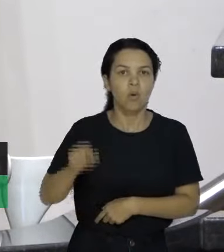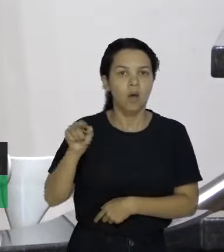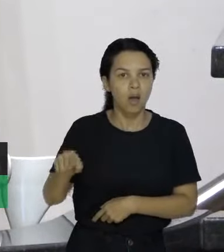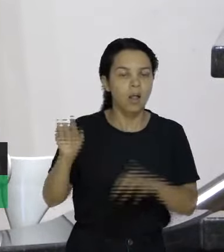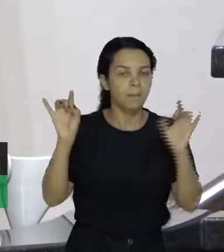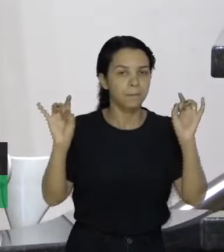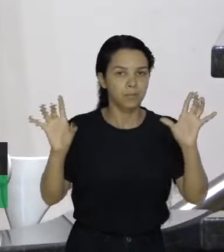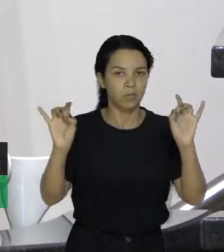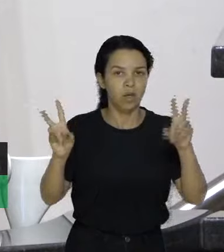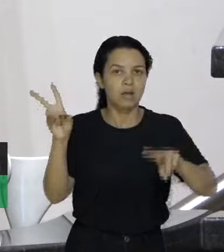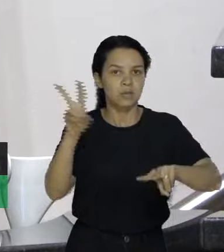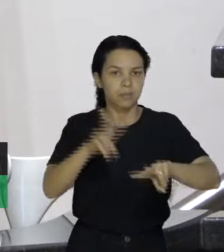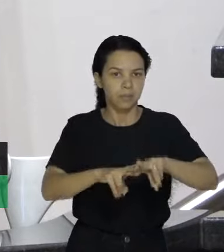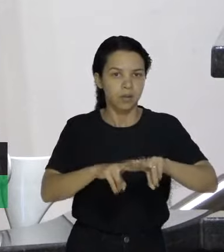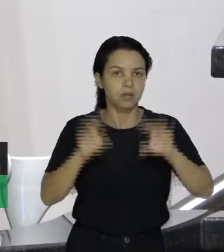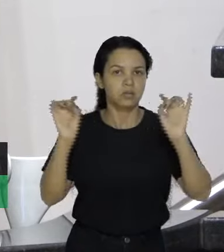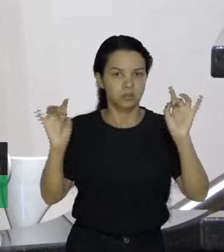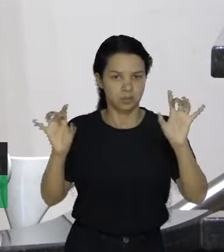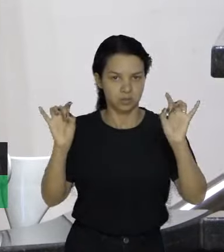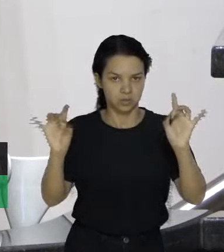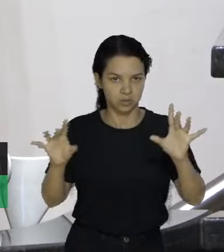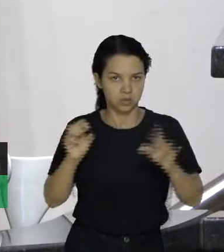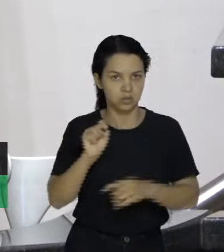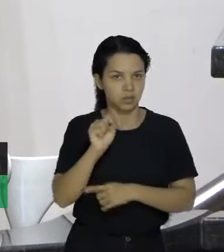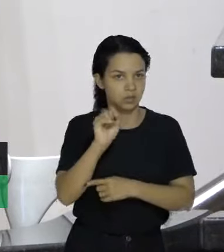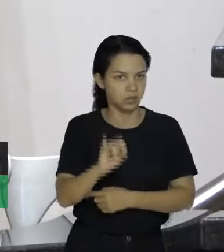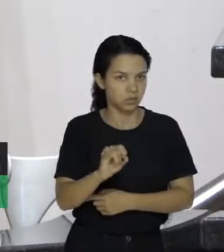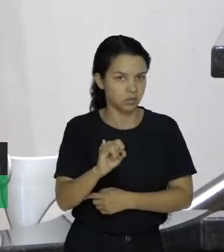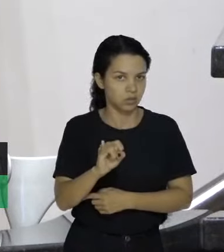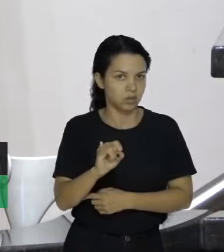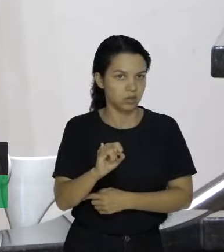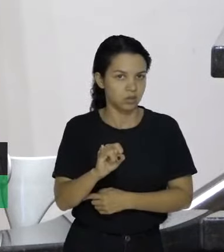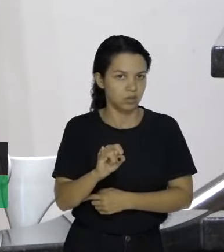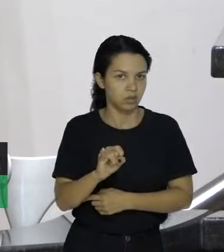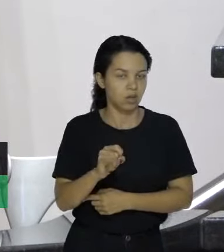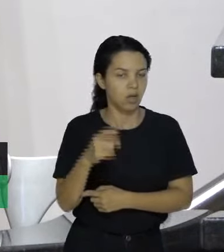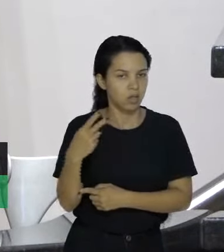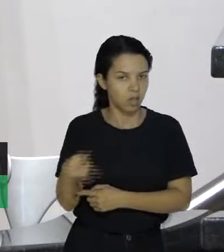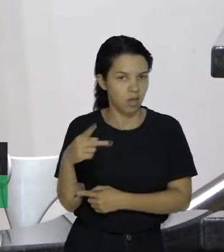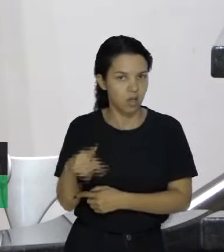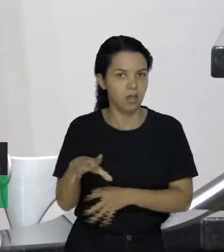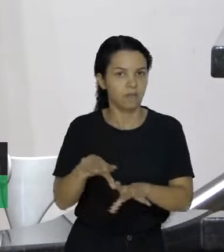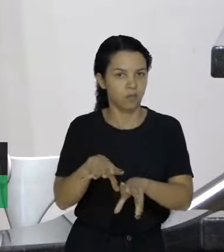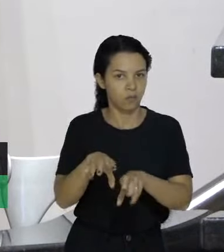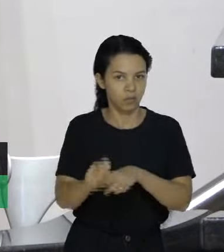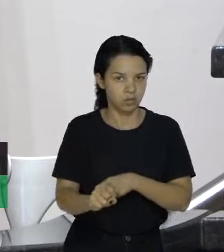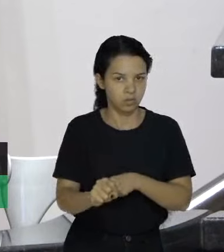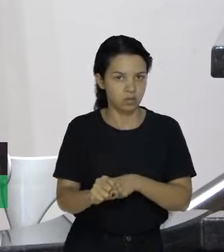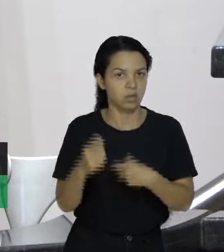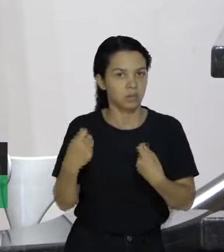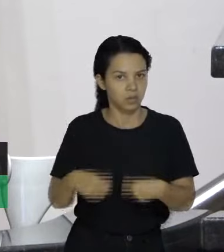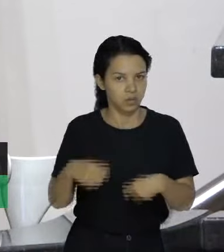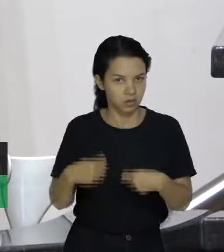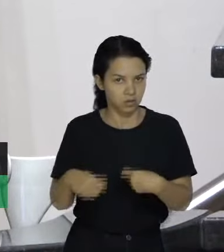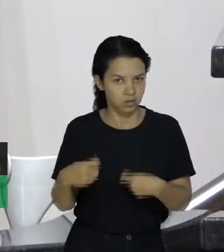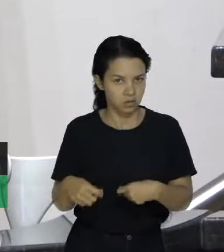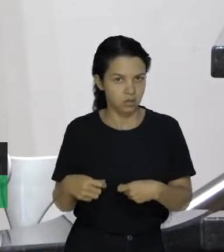uma cela especial se por sua própria formação deveria ter muito mais